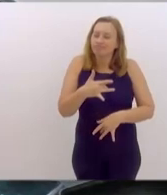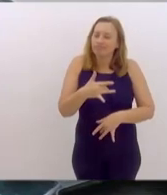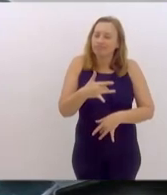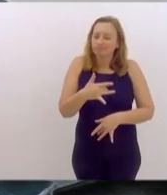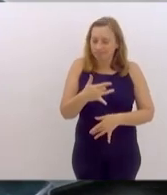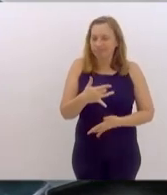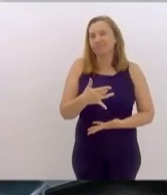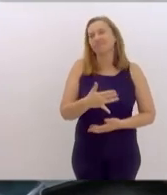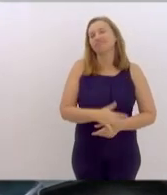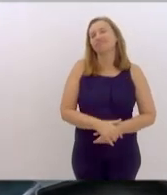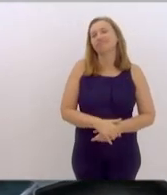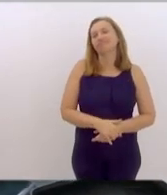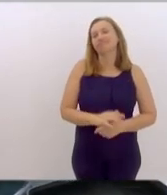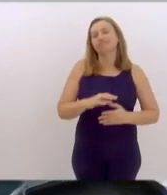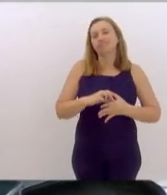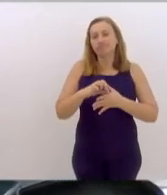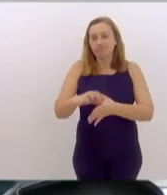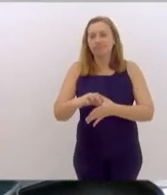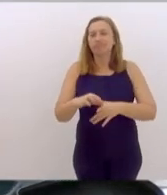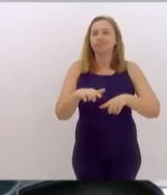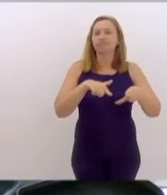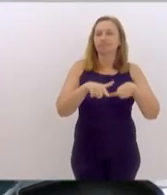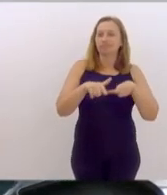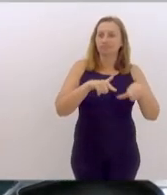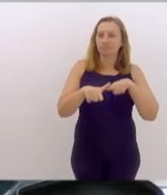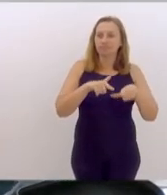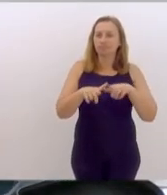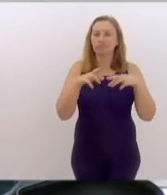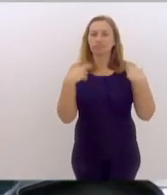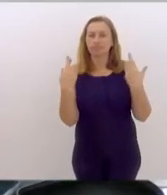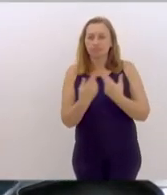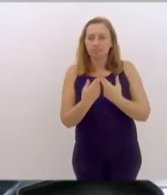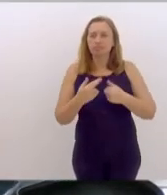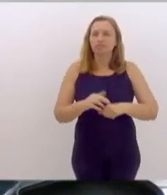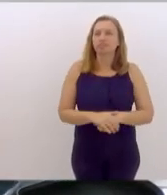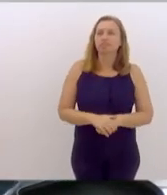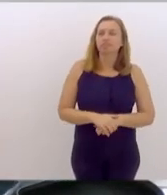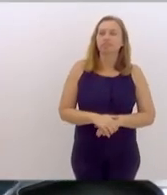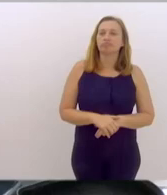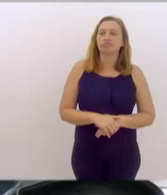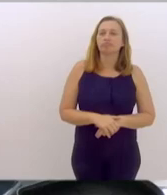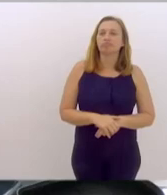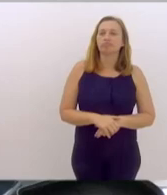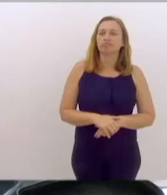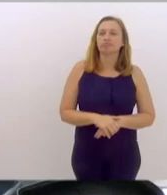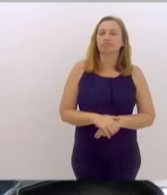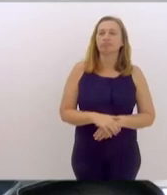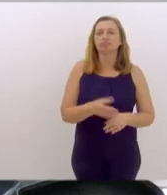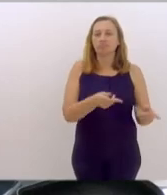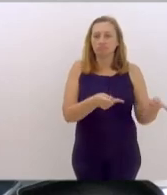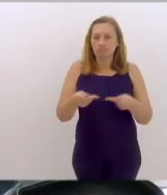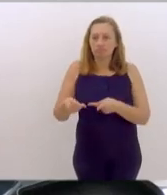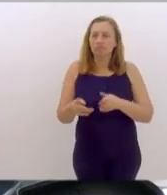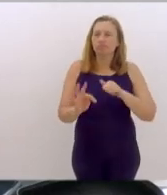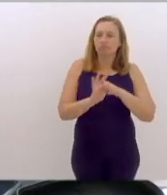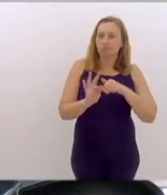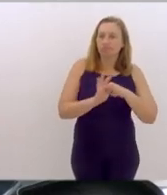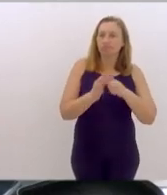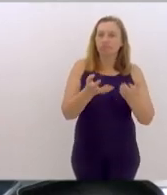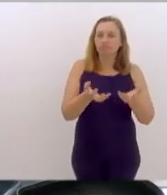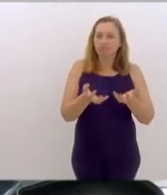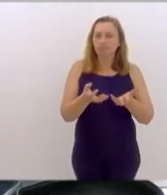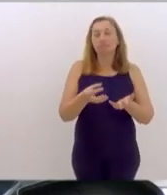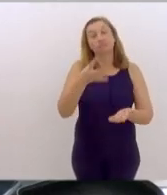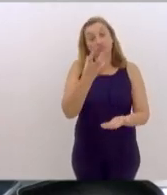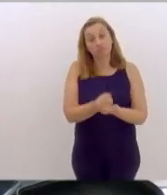com que liderou este trabalho sim seja nas reuniões seja mais nas visitas técnicas nós fizemos quero